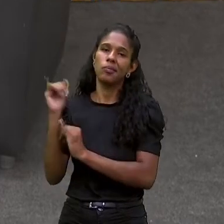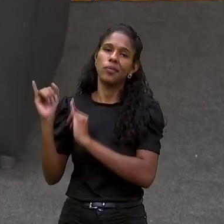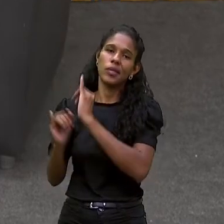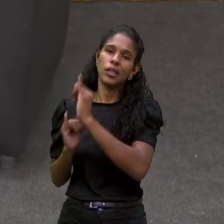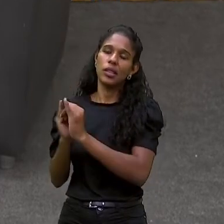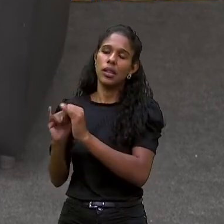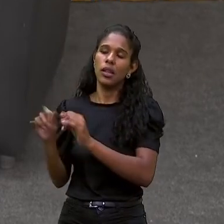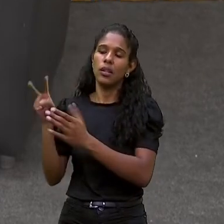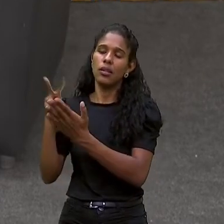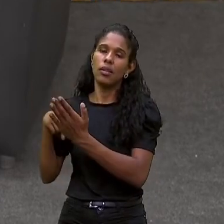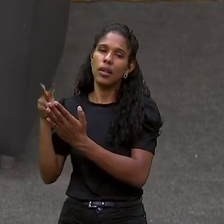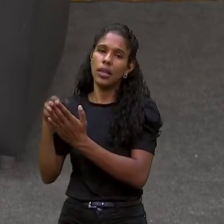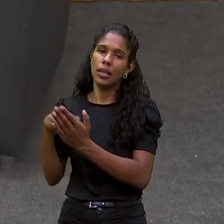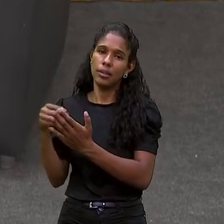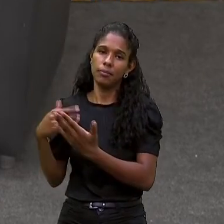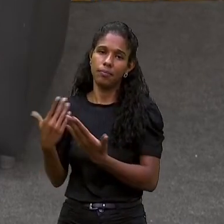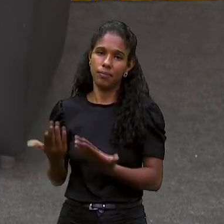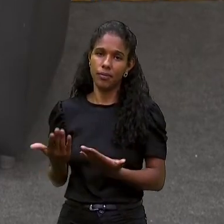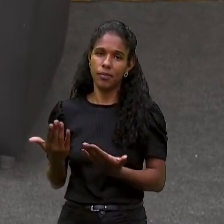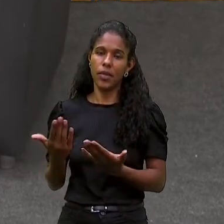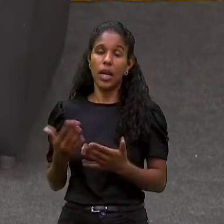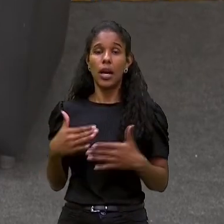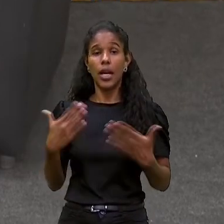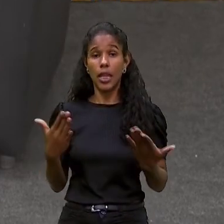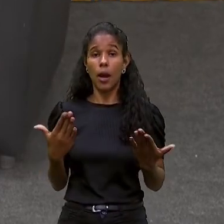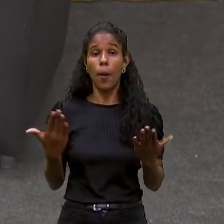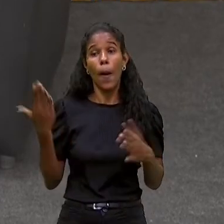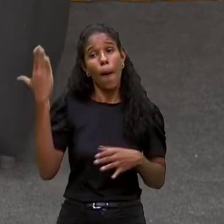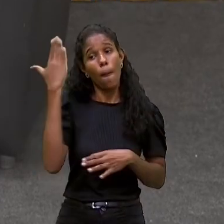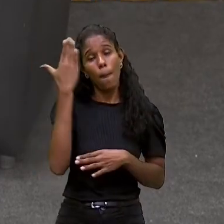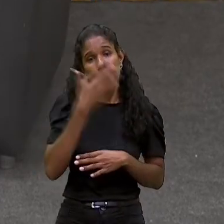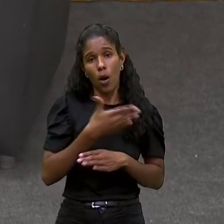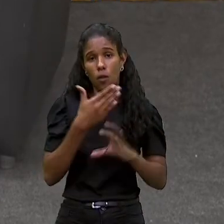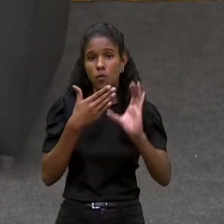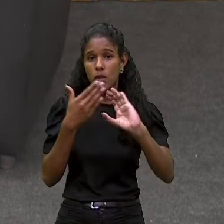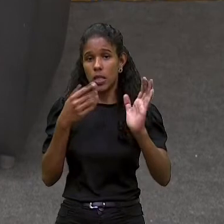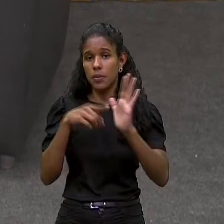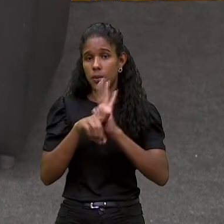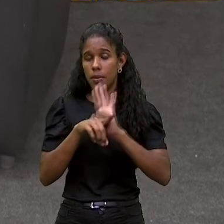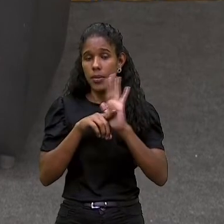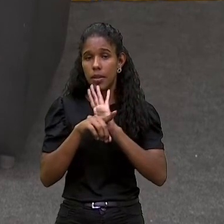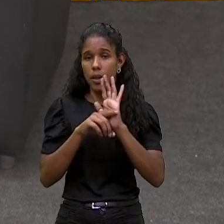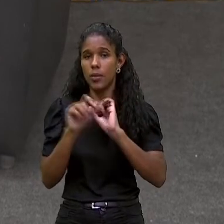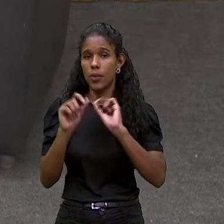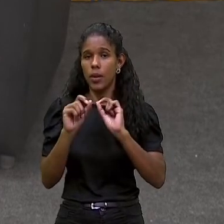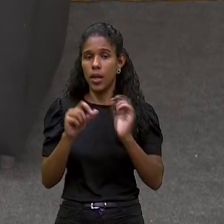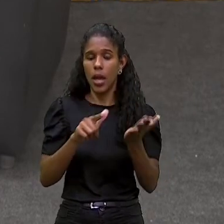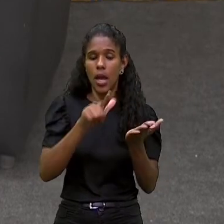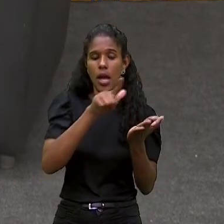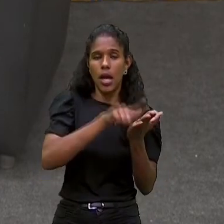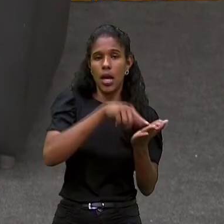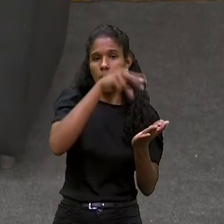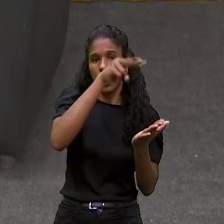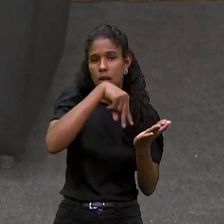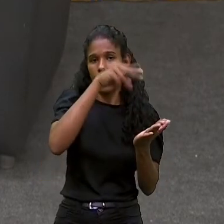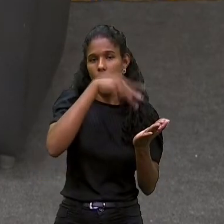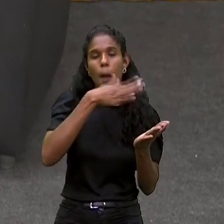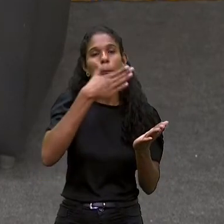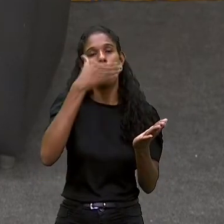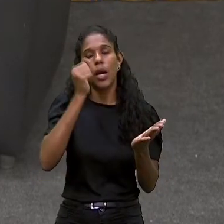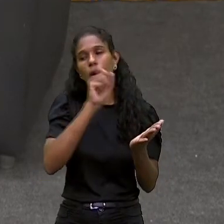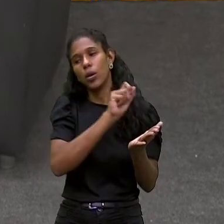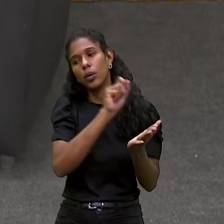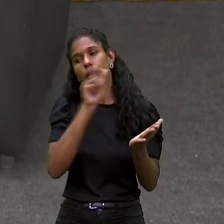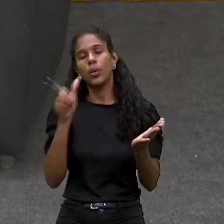aparelhos eletrônicos aí, como computador, tablet, celular, tá certo? A gente não tem o resultado